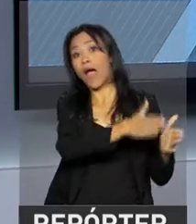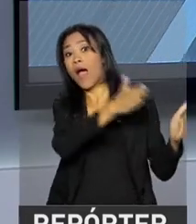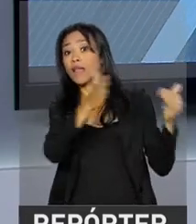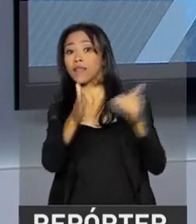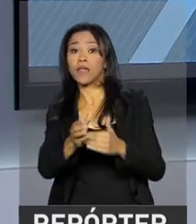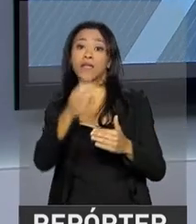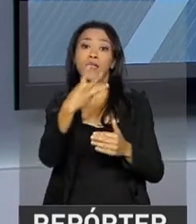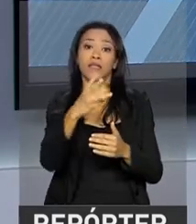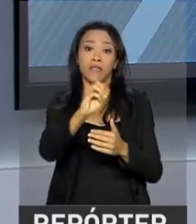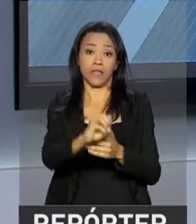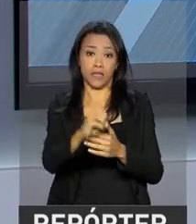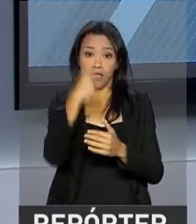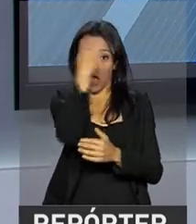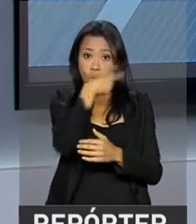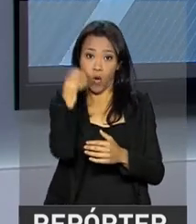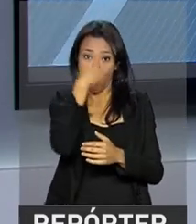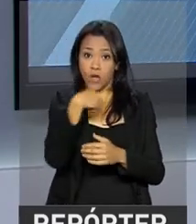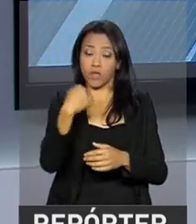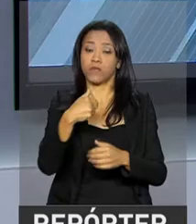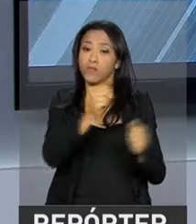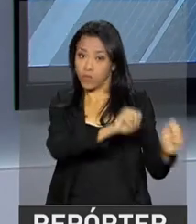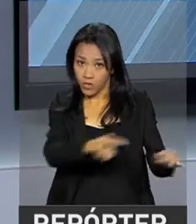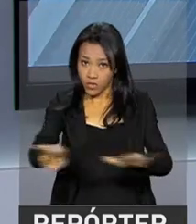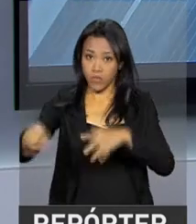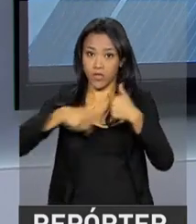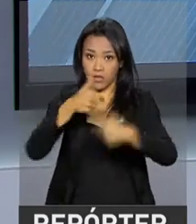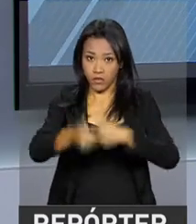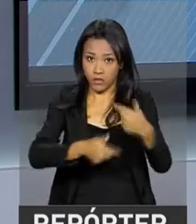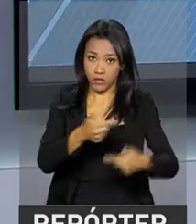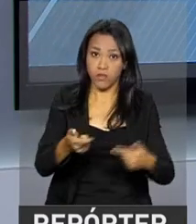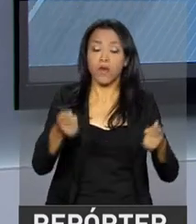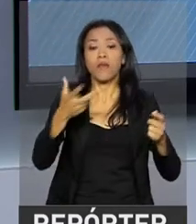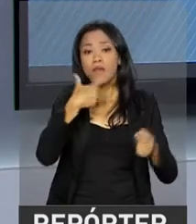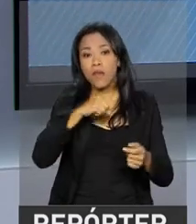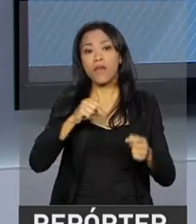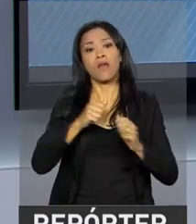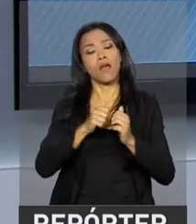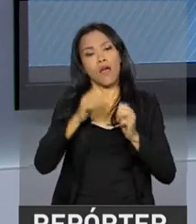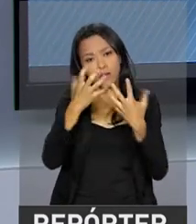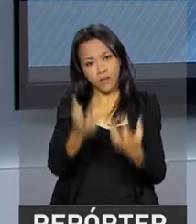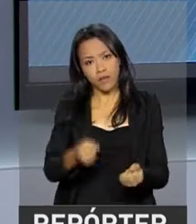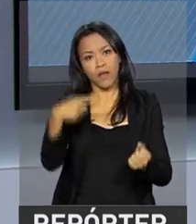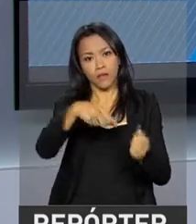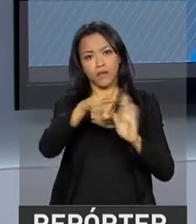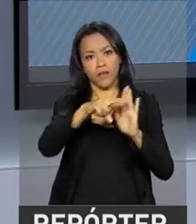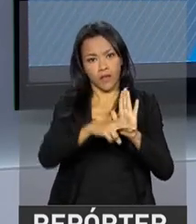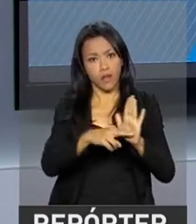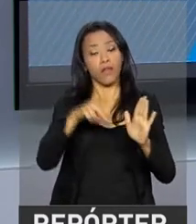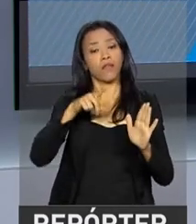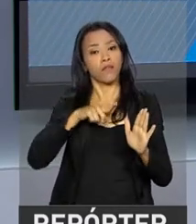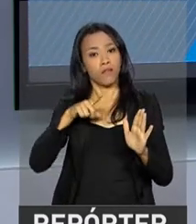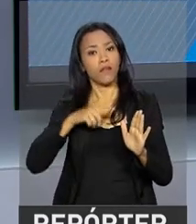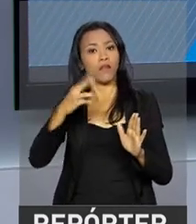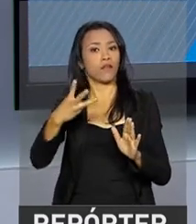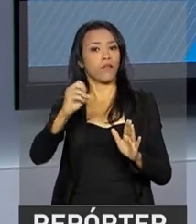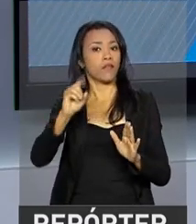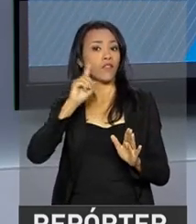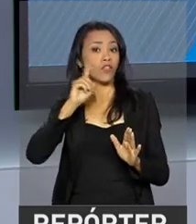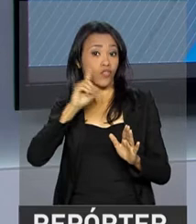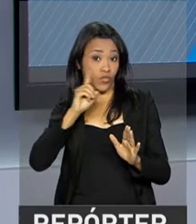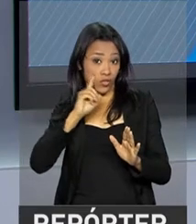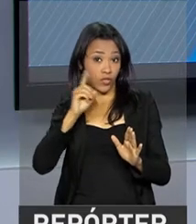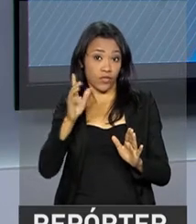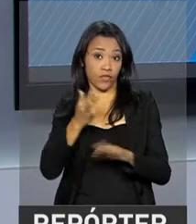semanais quem estiver neste regime vai ter direito ainda a 30 dias de férias como acontece nos